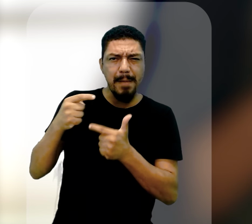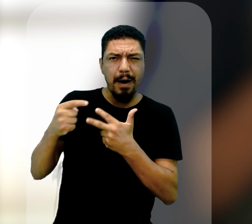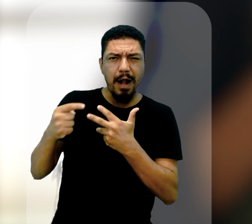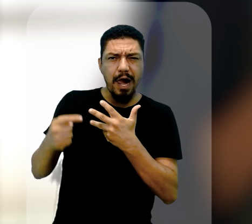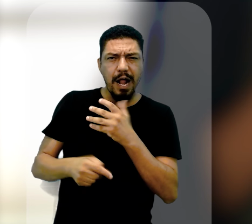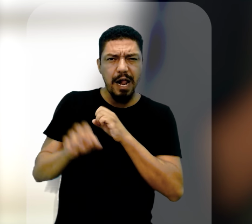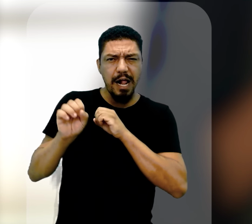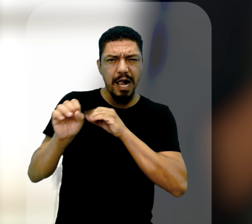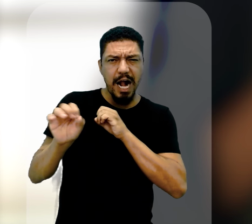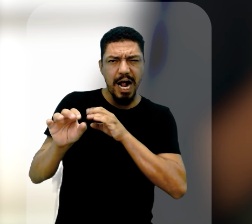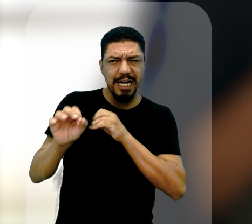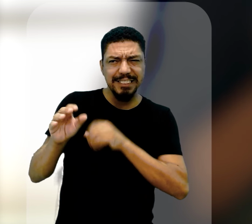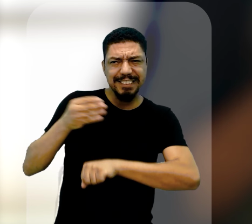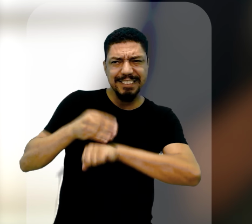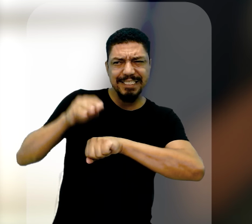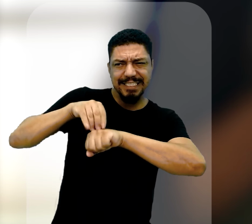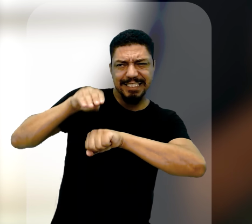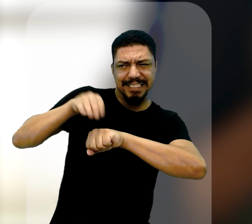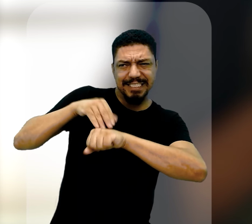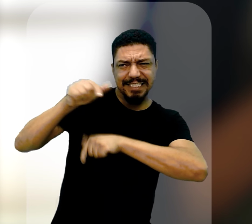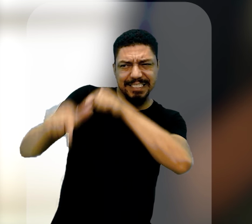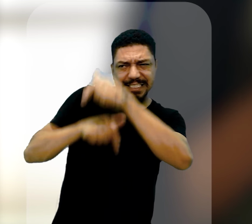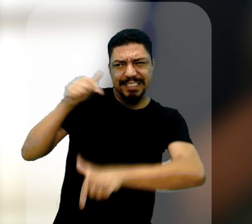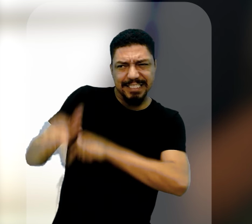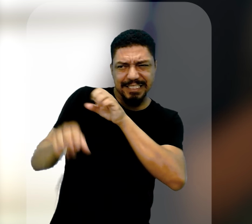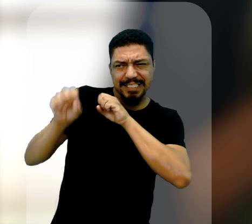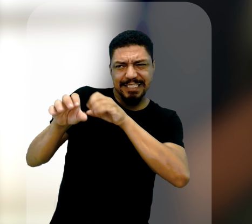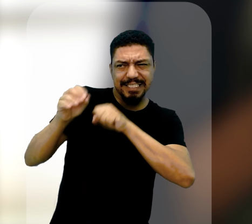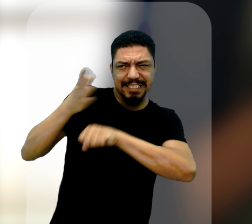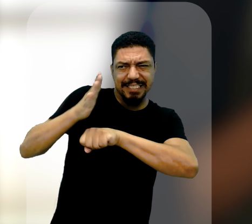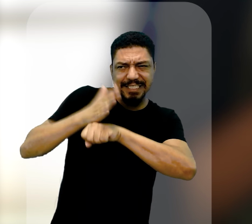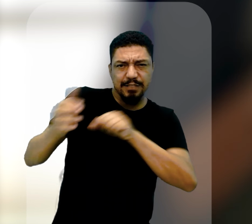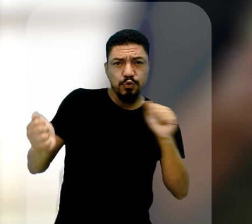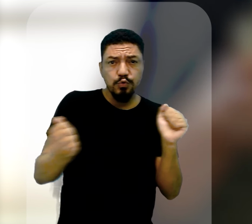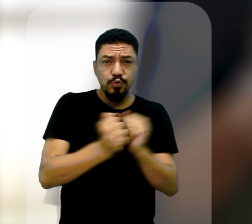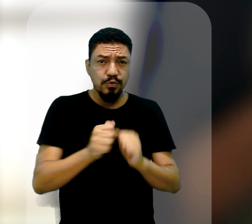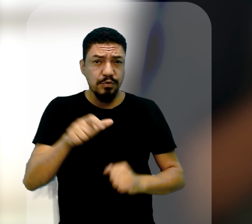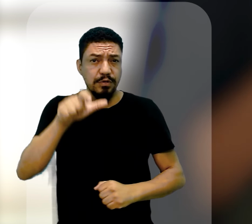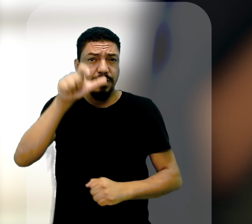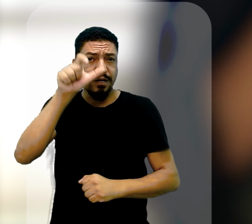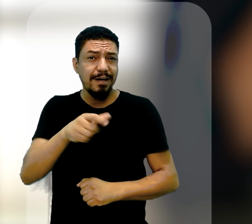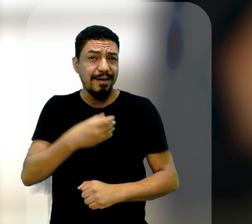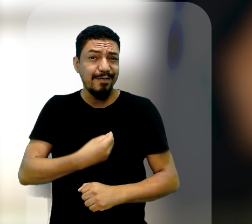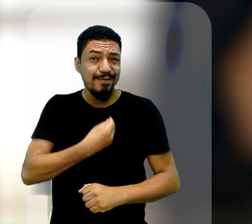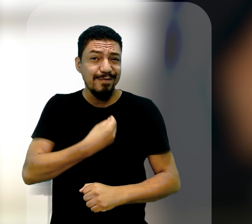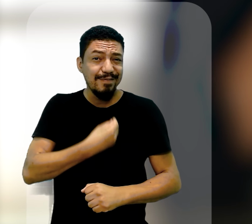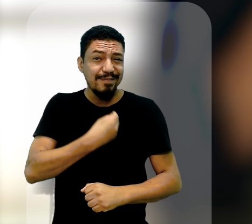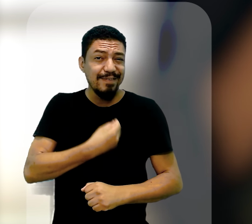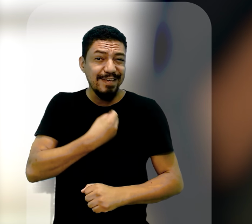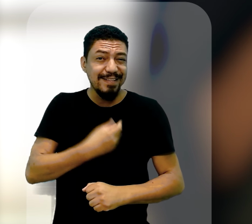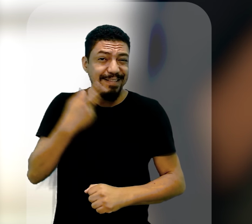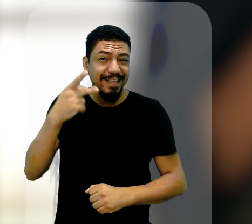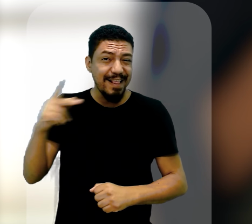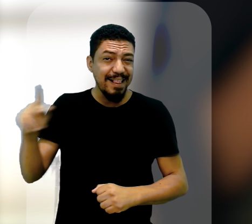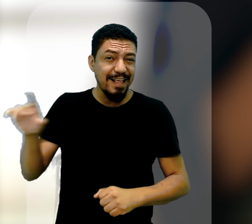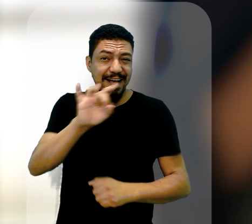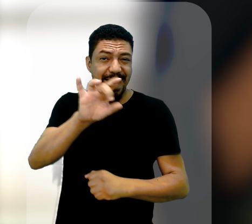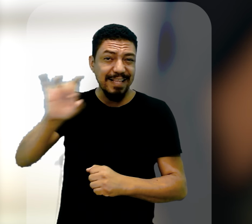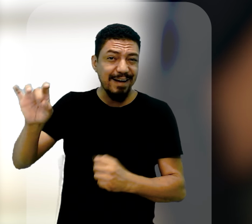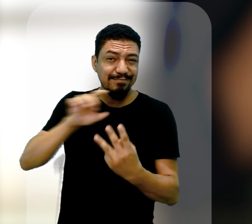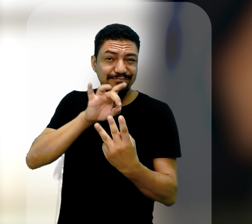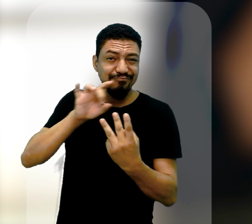educar, ao trabalhar a educação conjuntamente com a vida, mas é sobre o